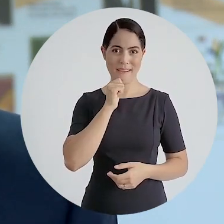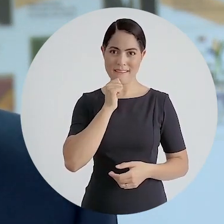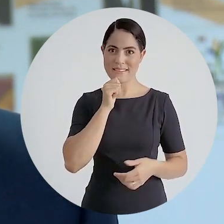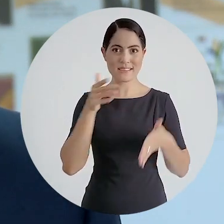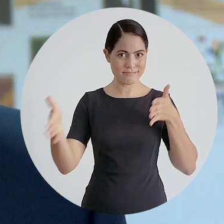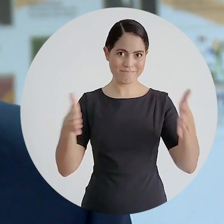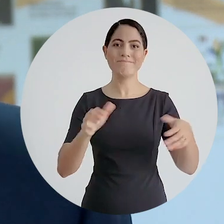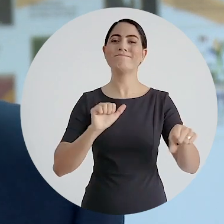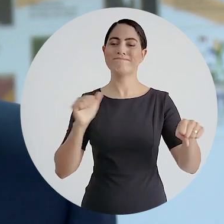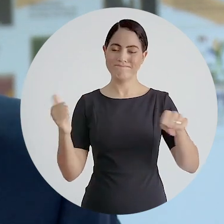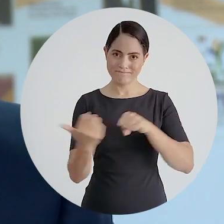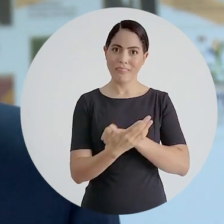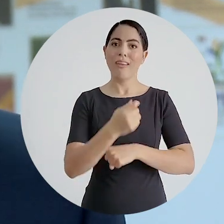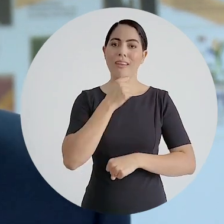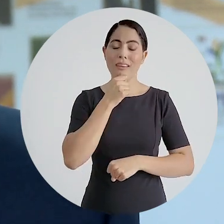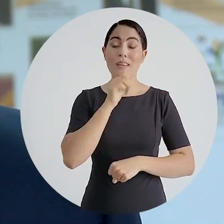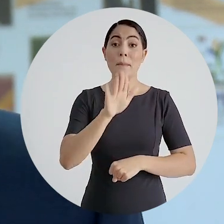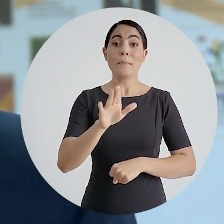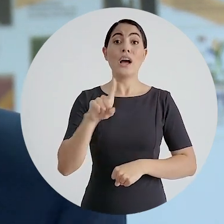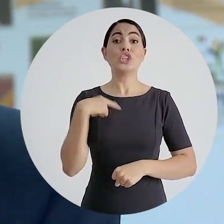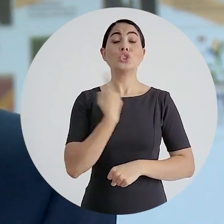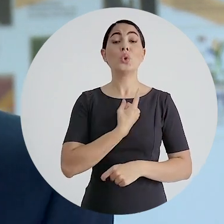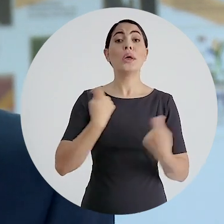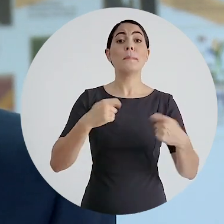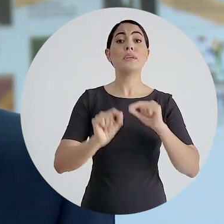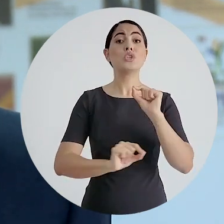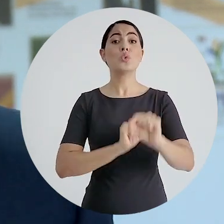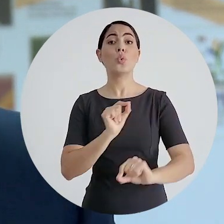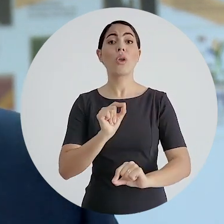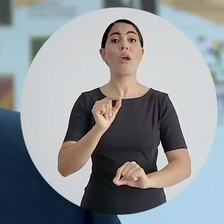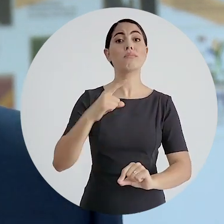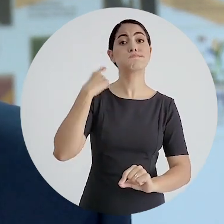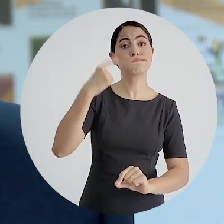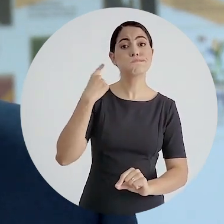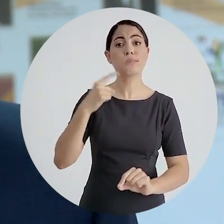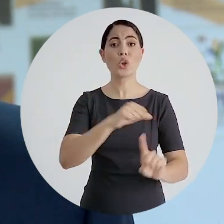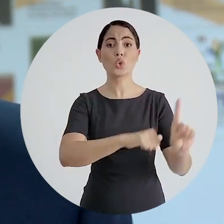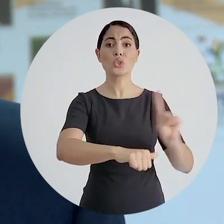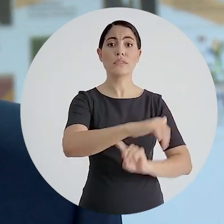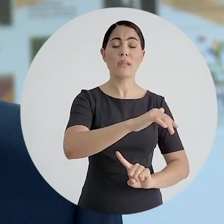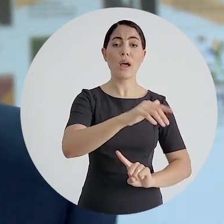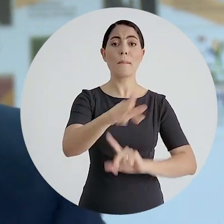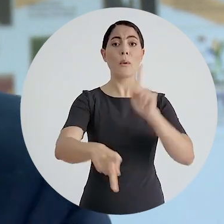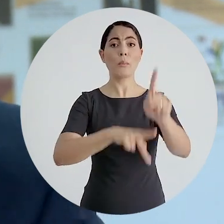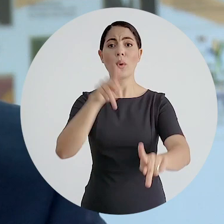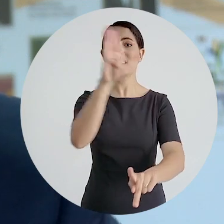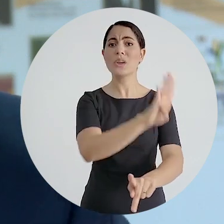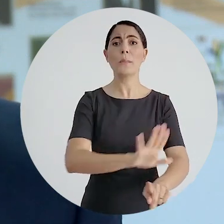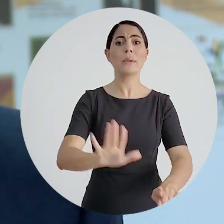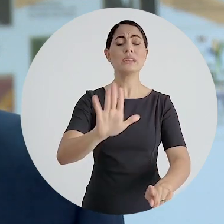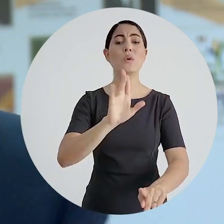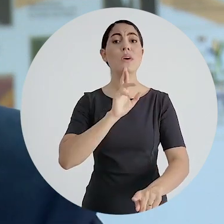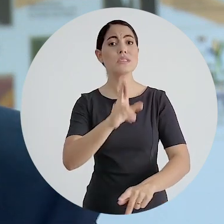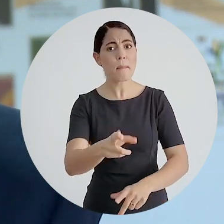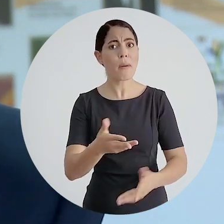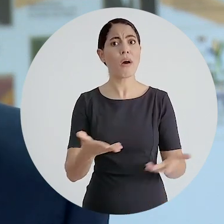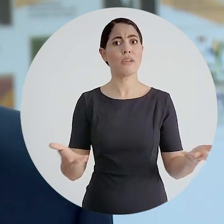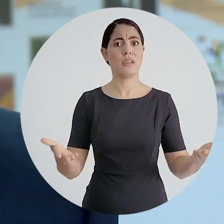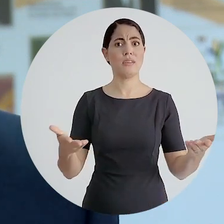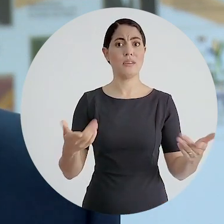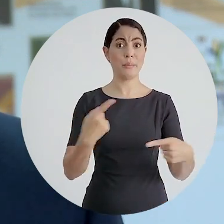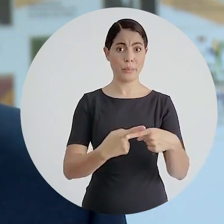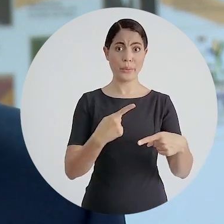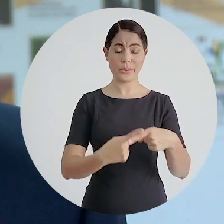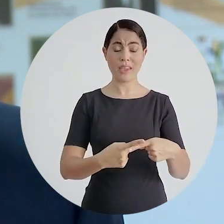passamos o período pandêmico, mas é preciso trazer uma resposta à advocacia, à sociedade e ao cidadão que almeja a